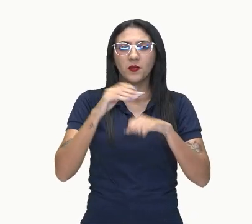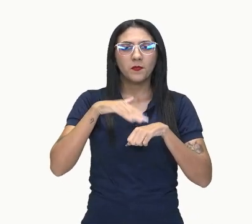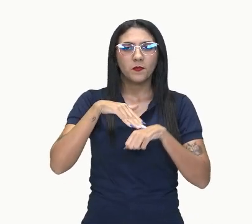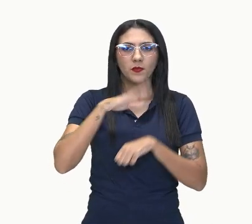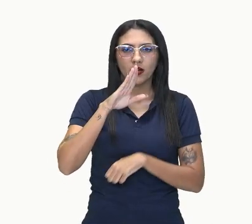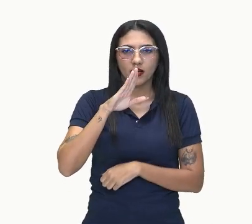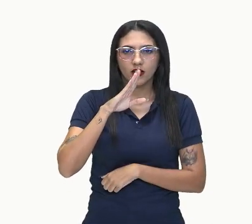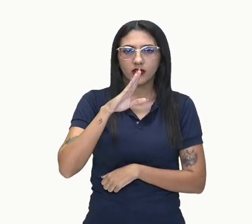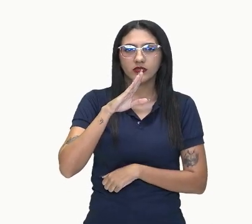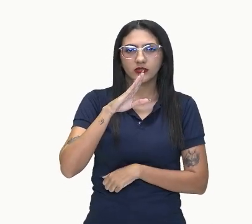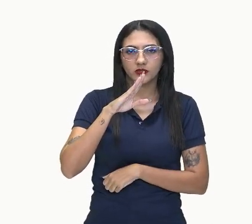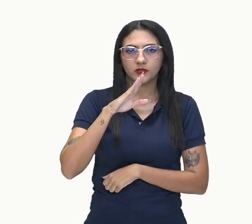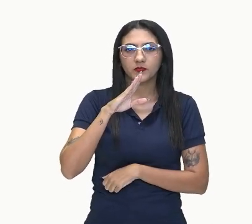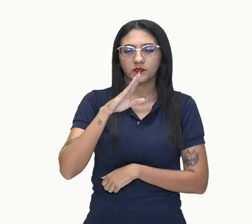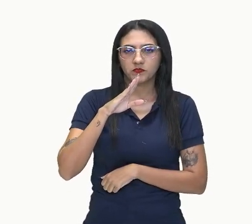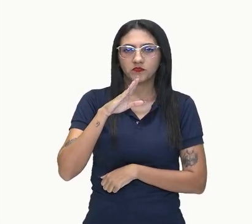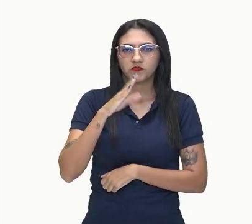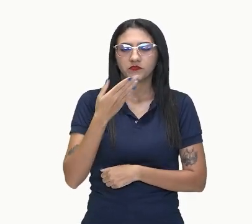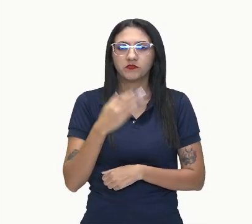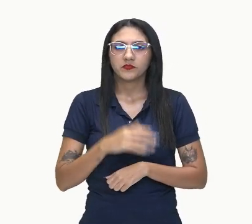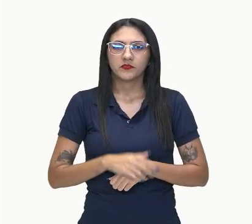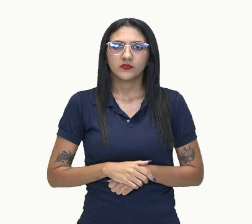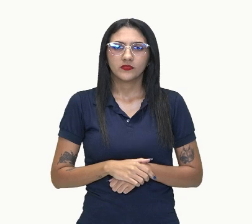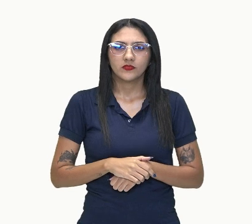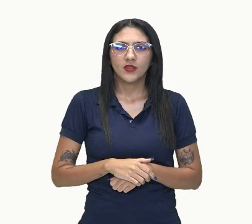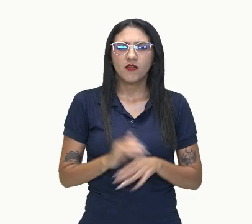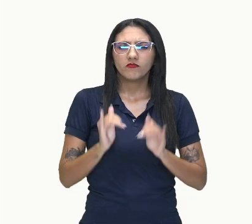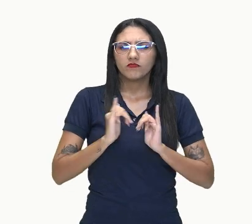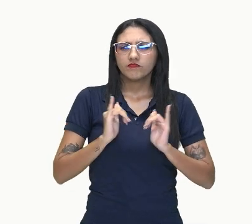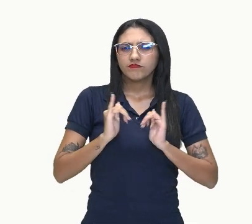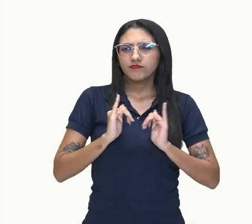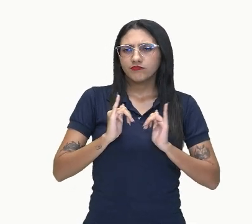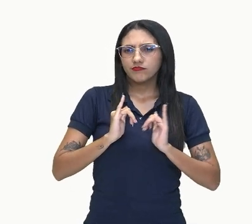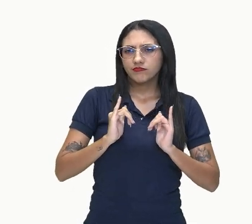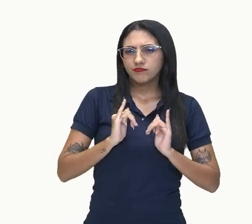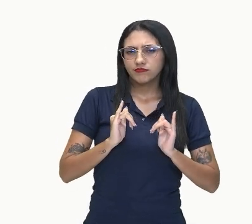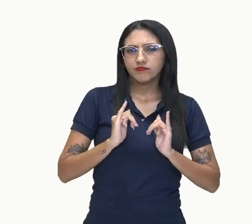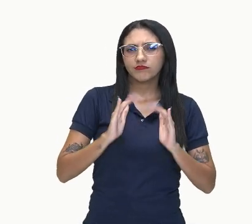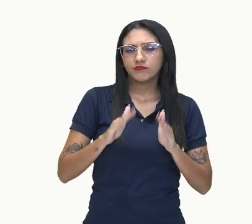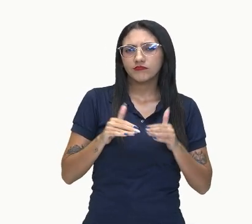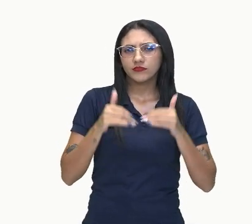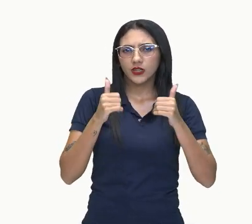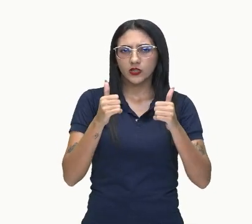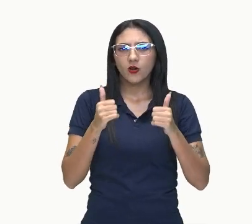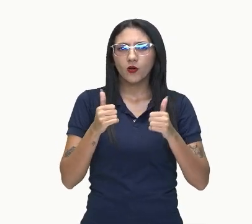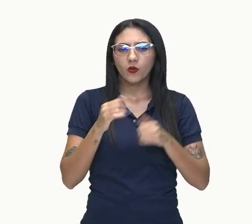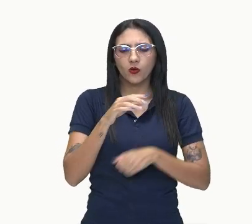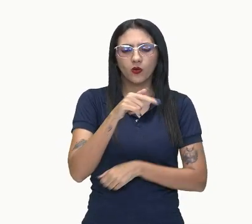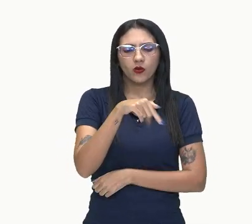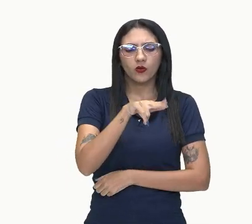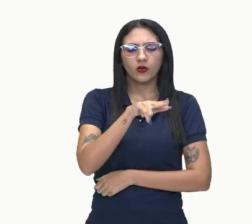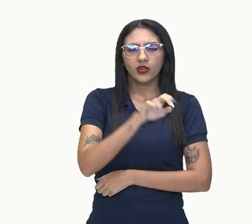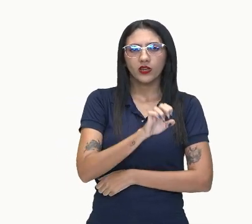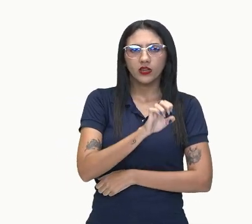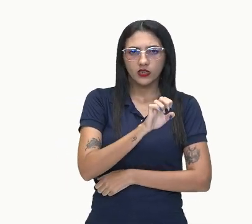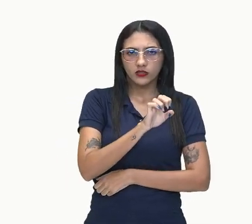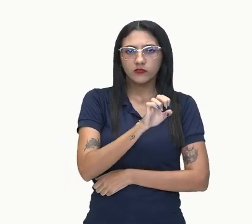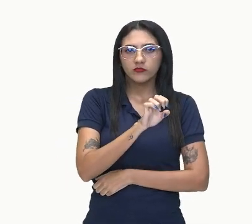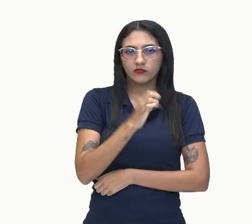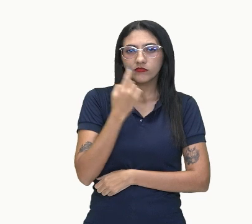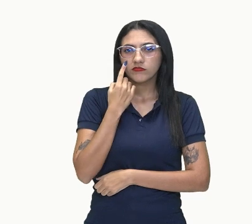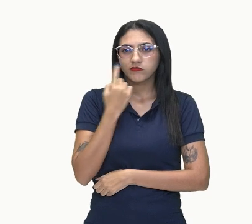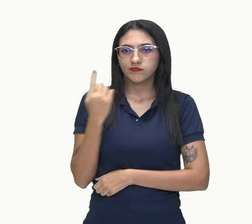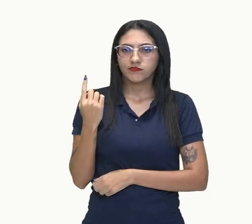É mais confortável que, ok? Mais confortável que.